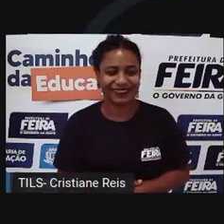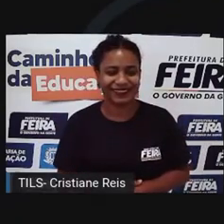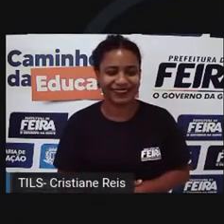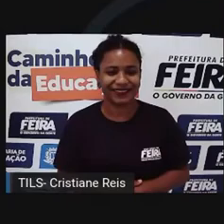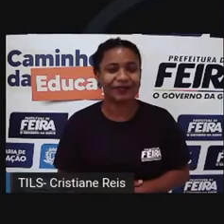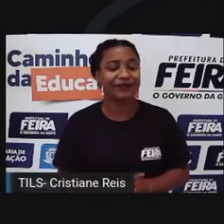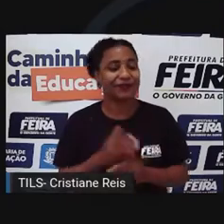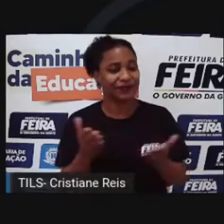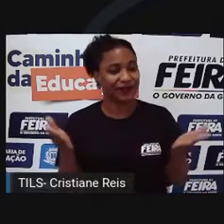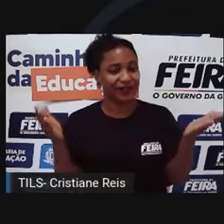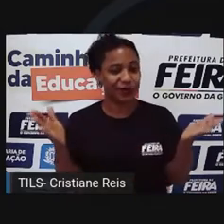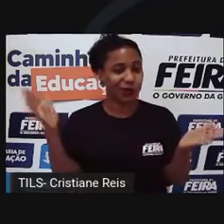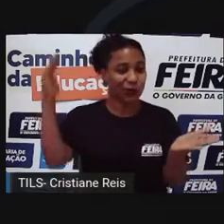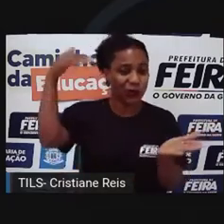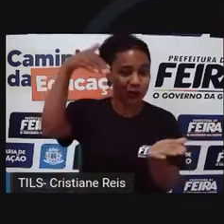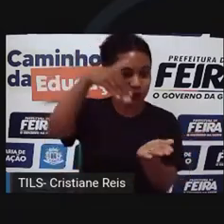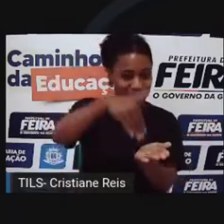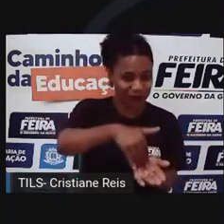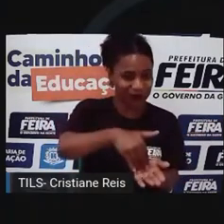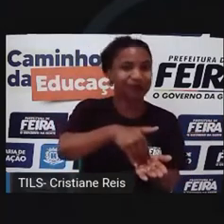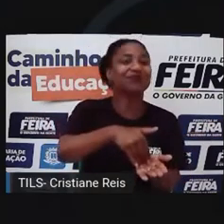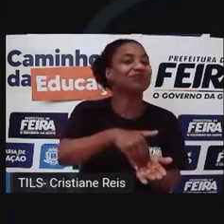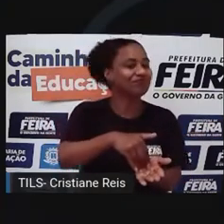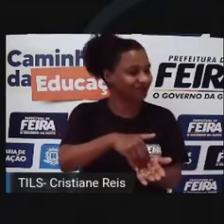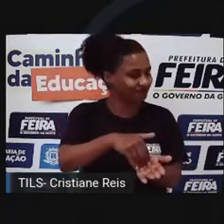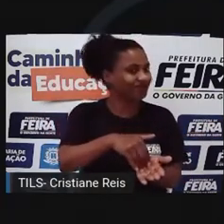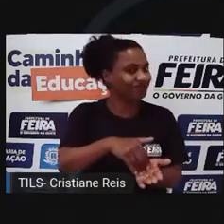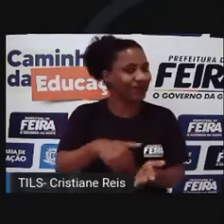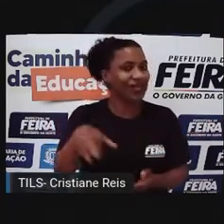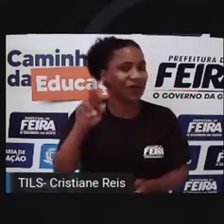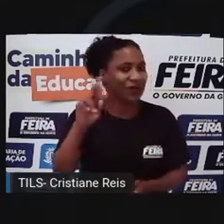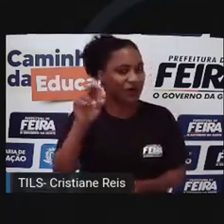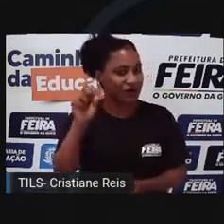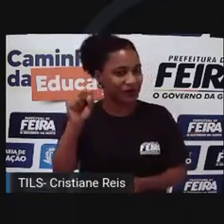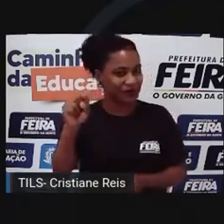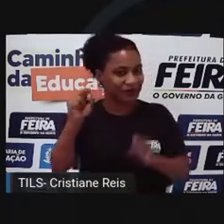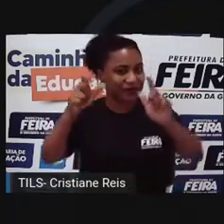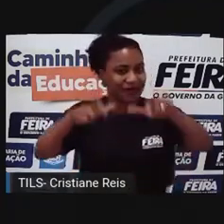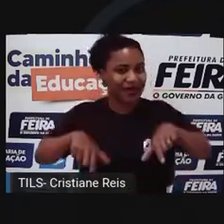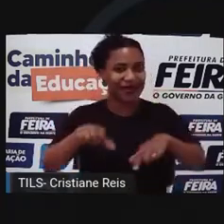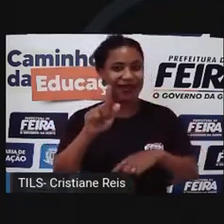E para fechar esse vídeo especial, Gramado e Canela, na Serra Gaúcha.